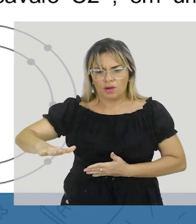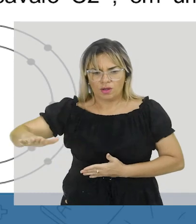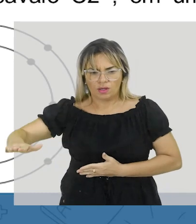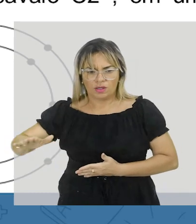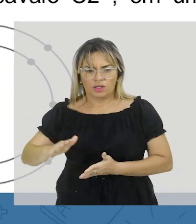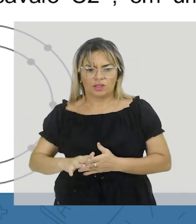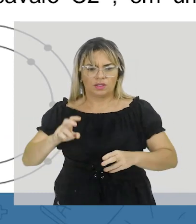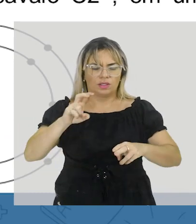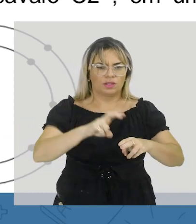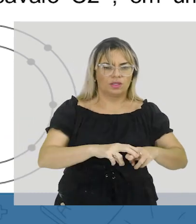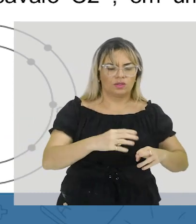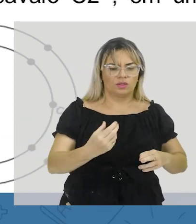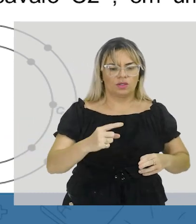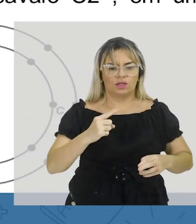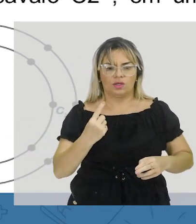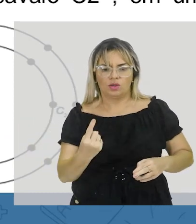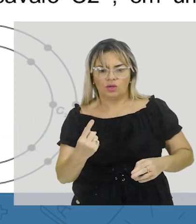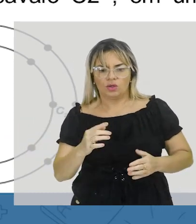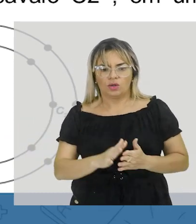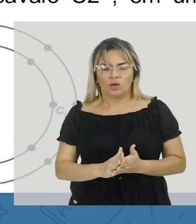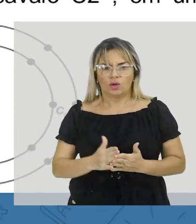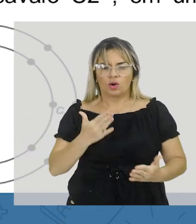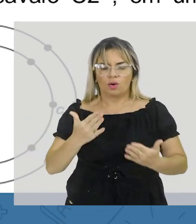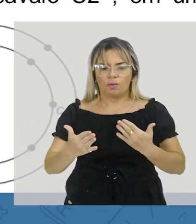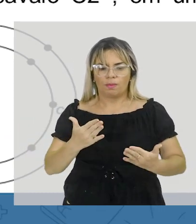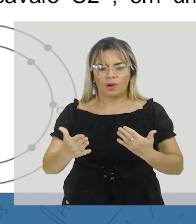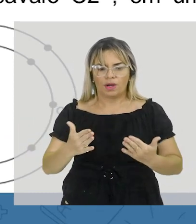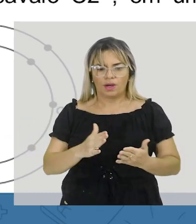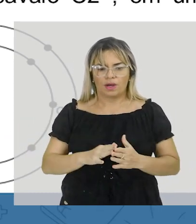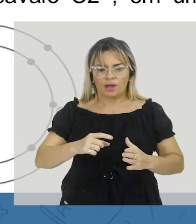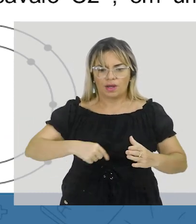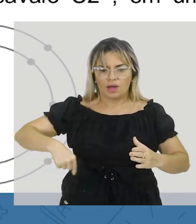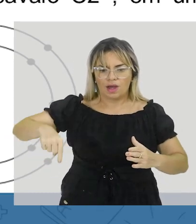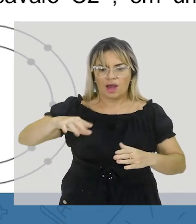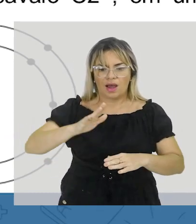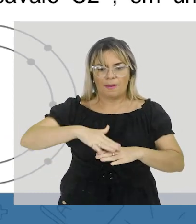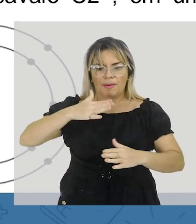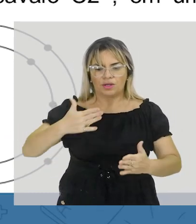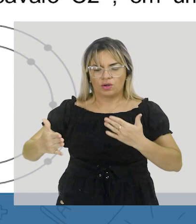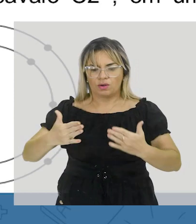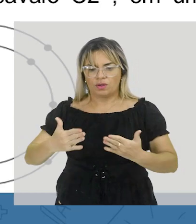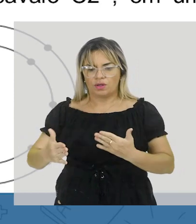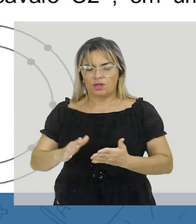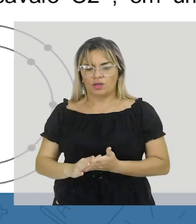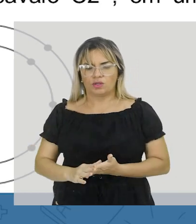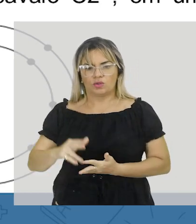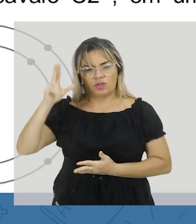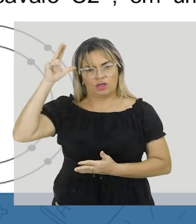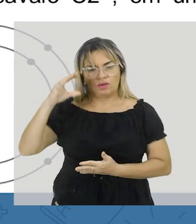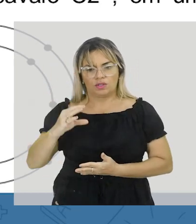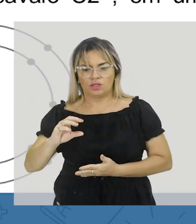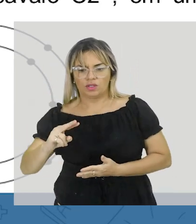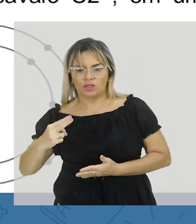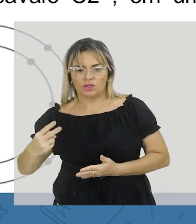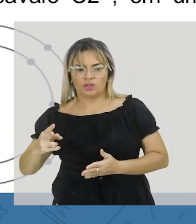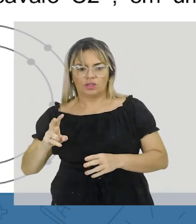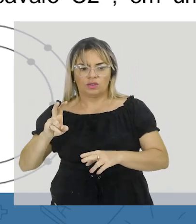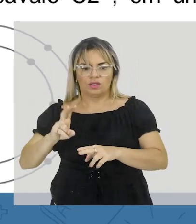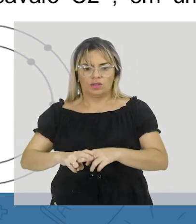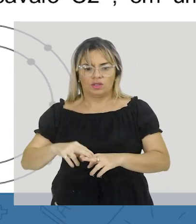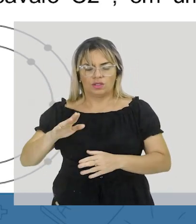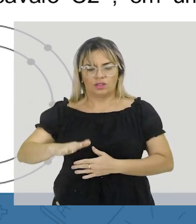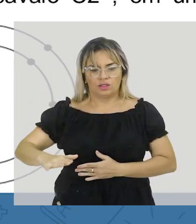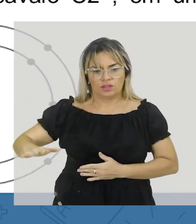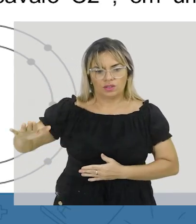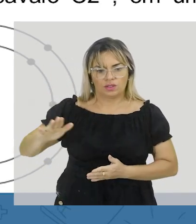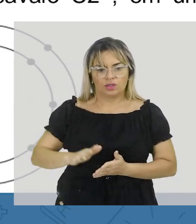percorrerá a mais do que uma criança no C2, em uma seção? Use 3 como aproximação para π. Galera, o que a gente